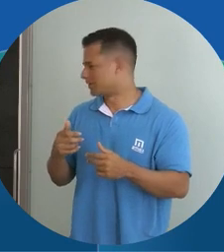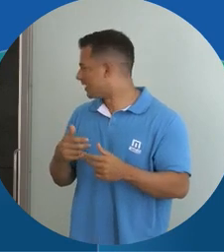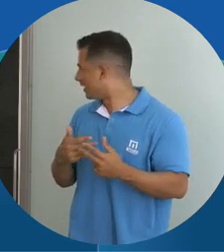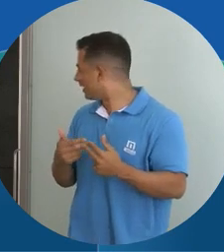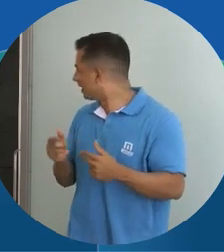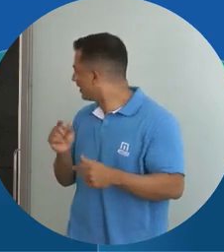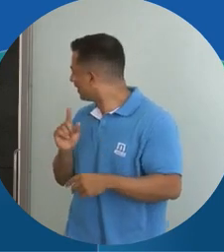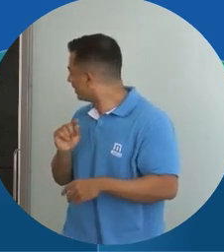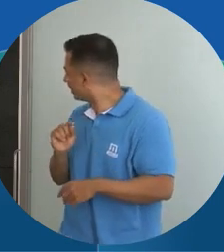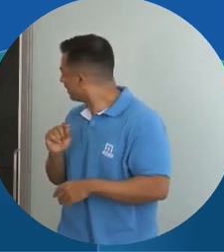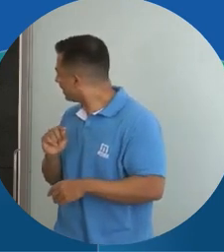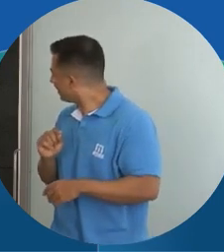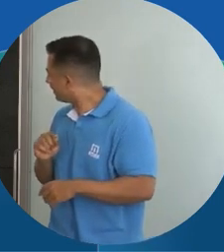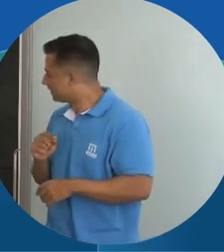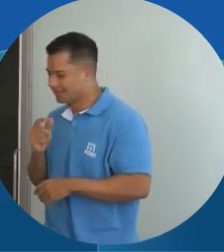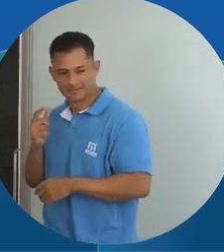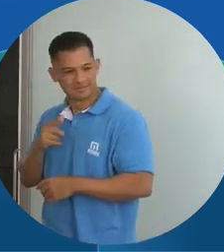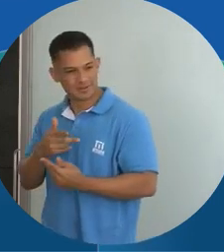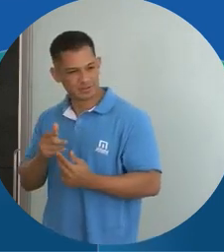estrutura pré-moldada,